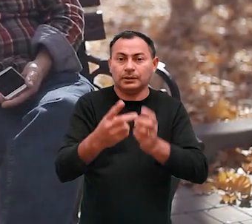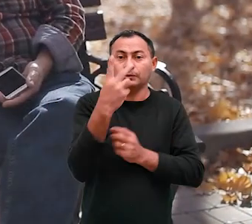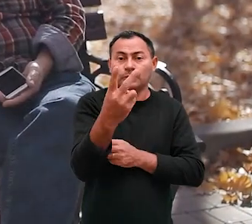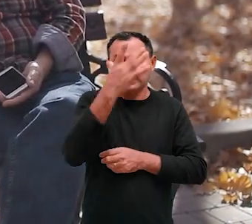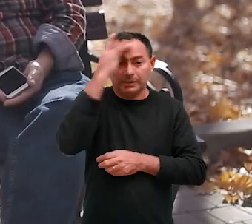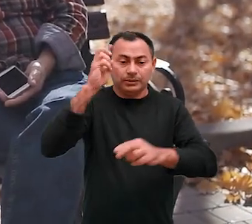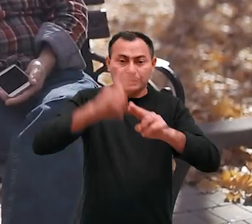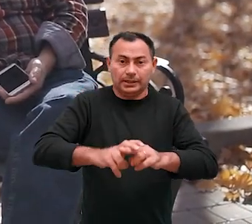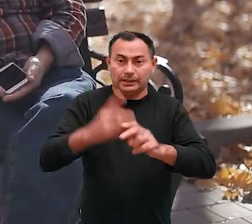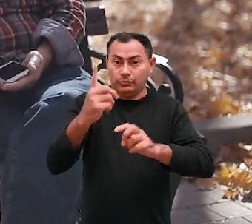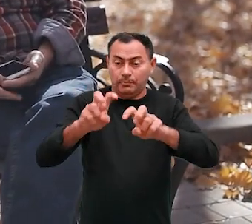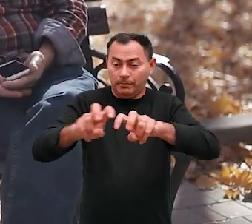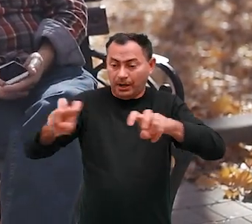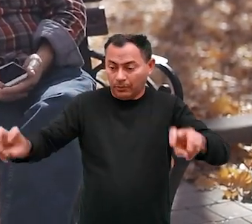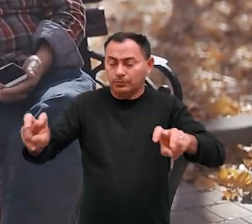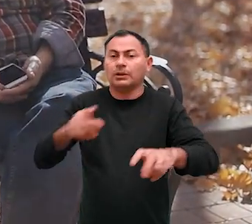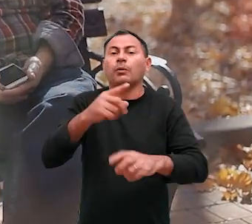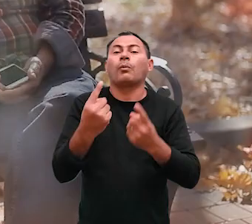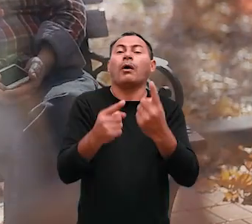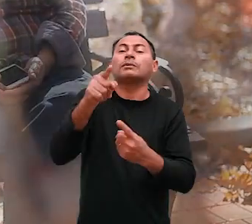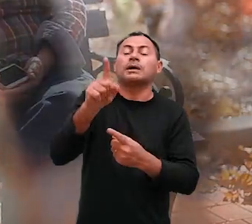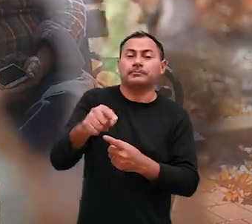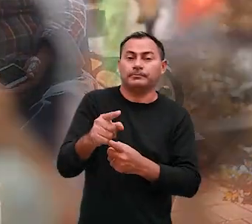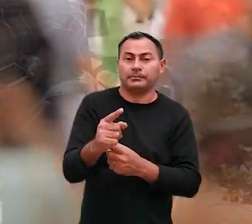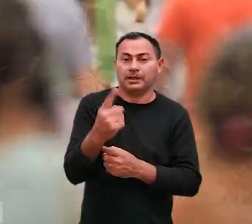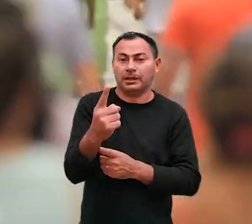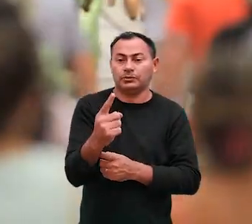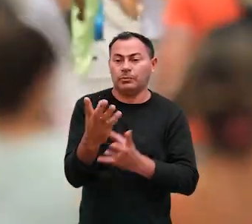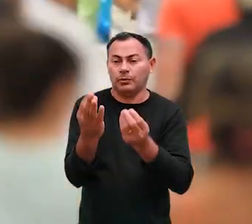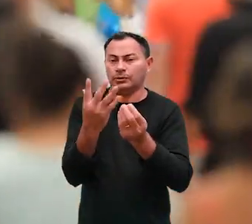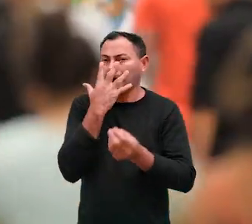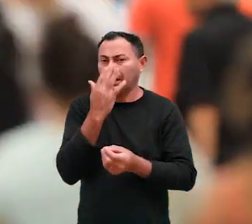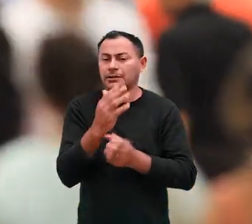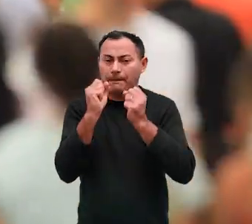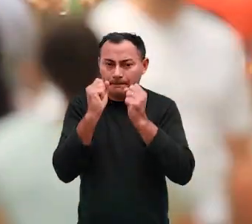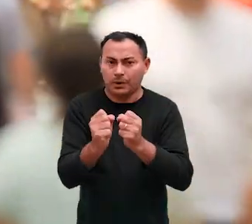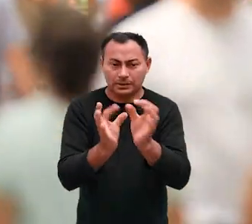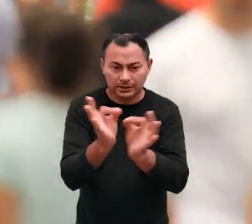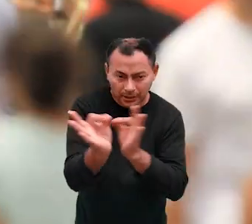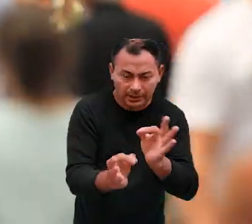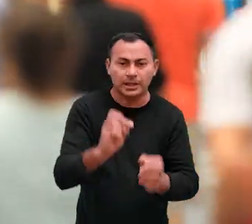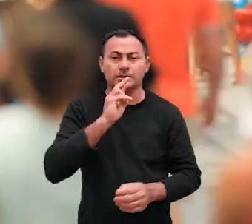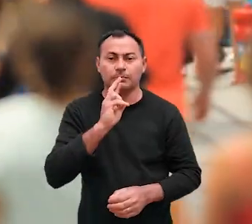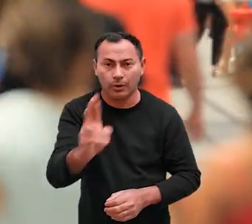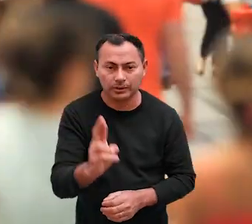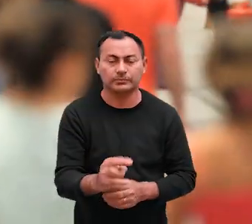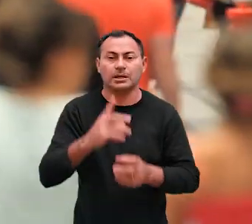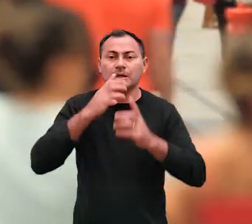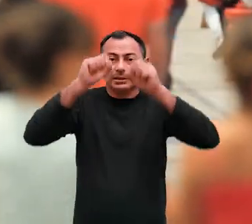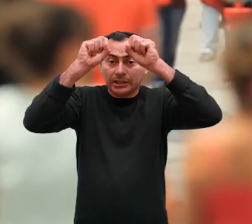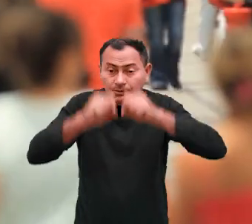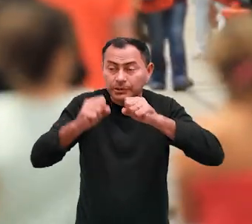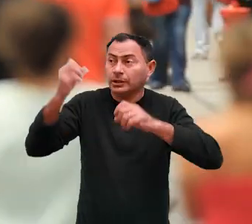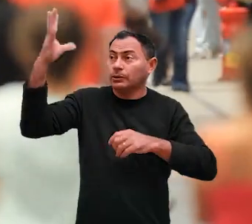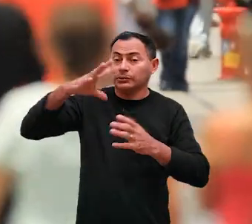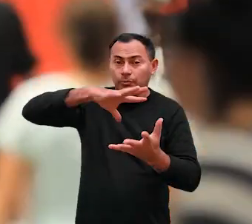pessoas sentadas em um banco. Qual delas você é? Você é um dos muitos que acham que podem ser solução e resposta, sal da